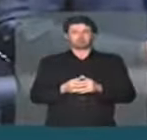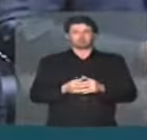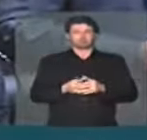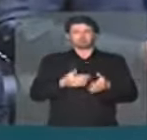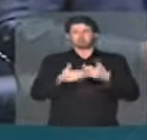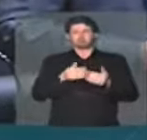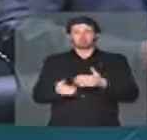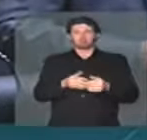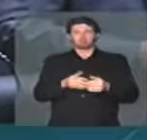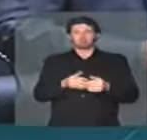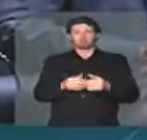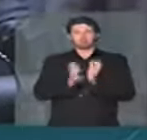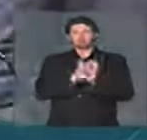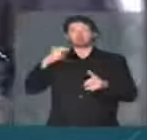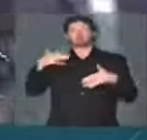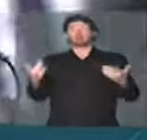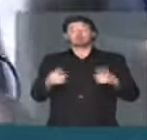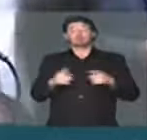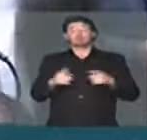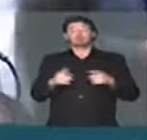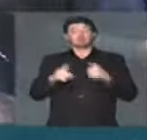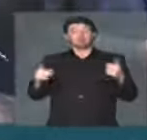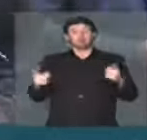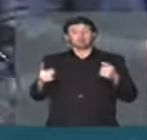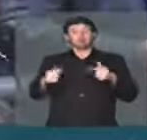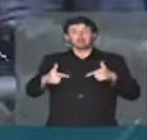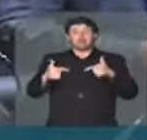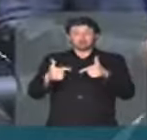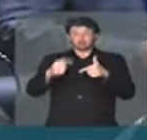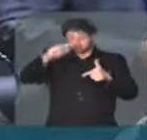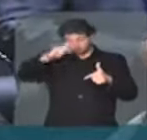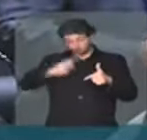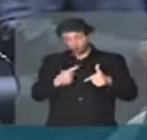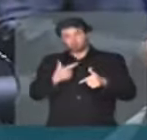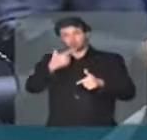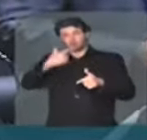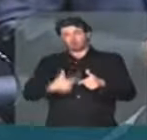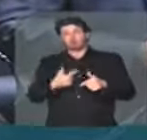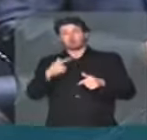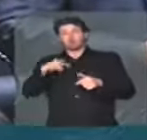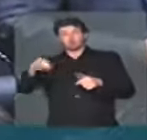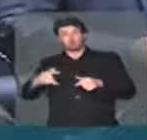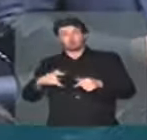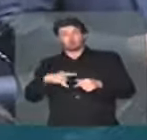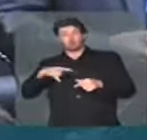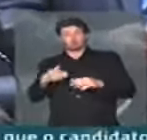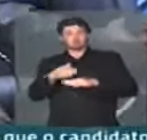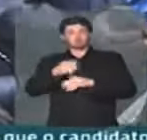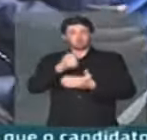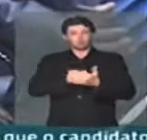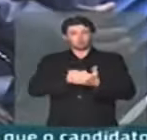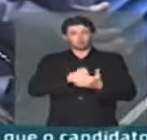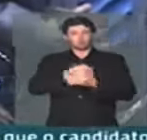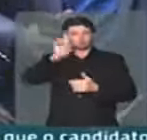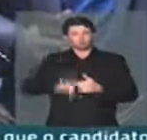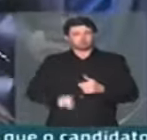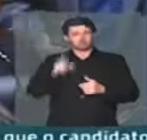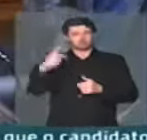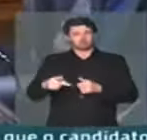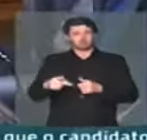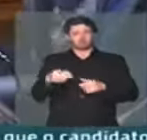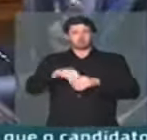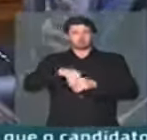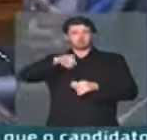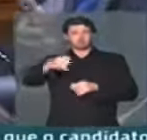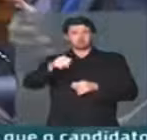parlamentares, independente da questão partidária, mas da sua ação individual, é a oportunidade que terão de poder exercer o seu direito